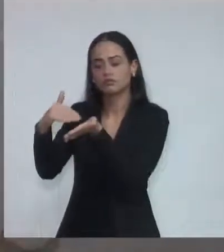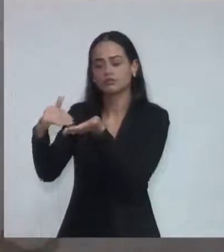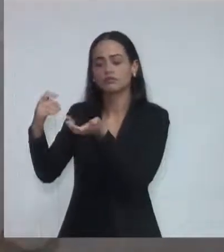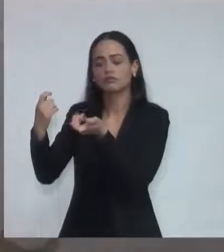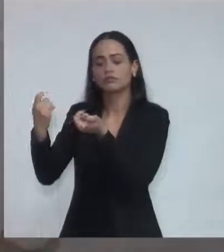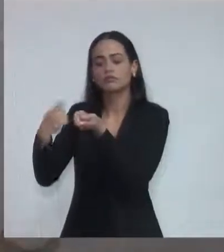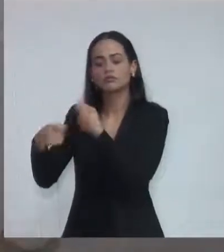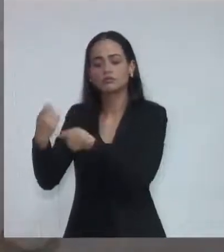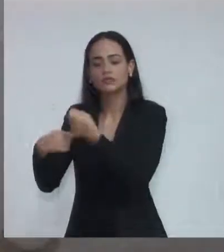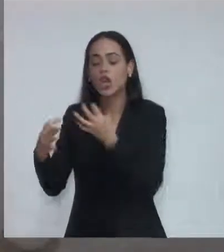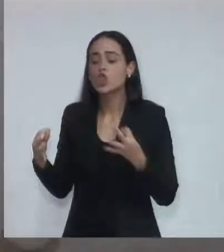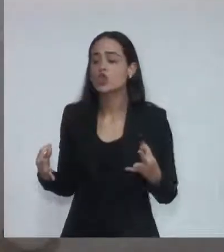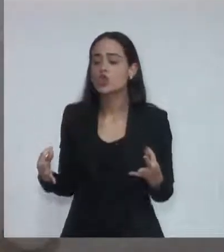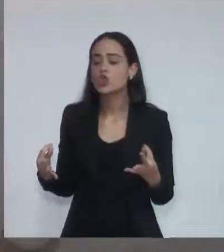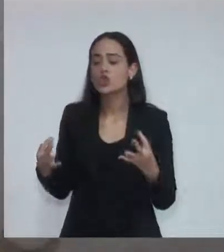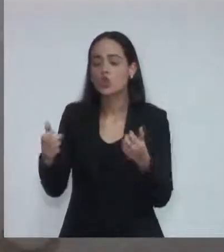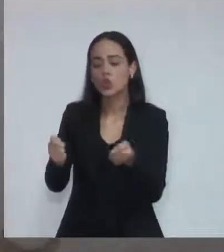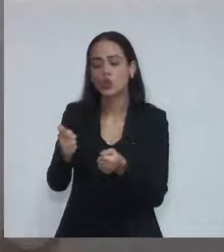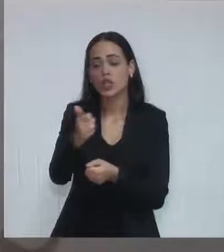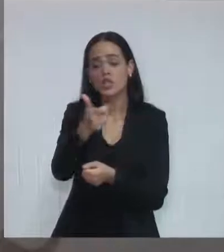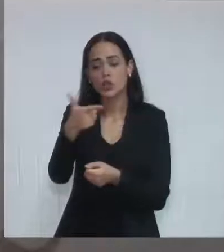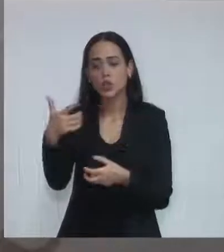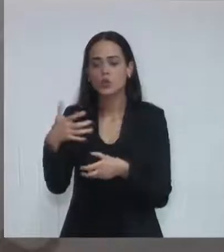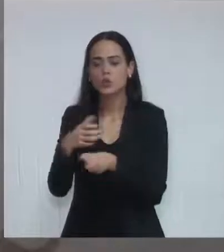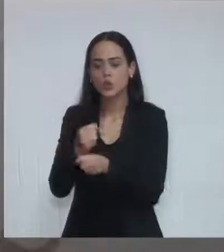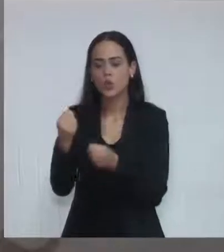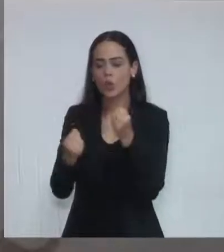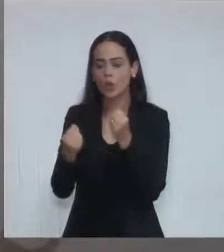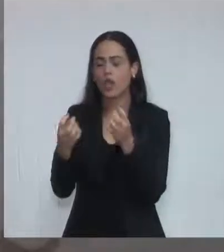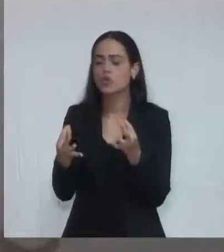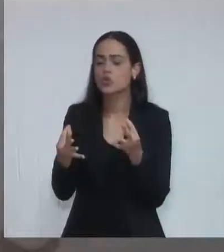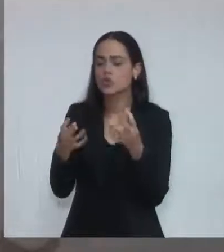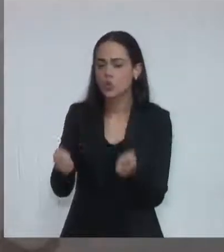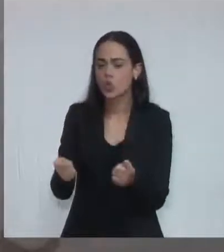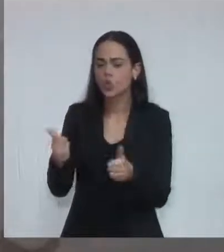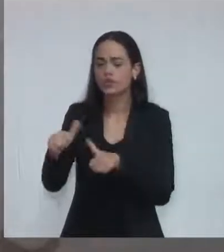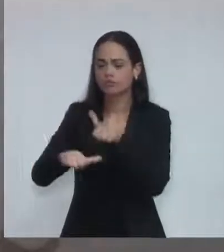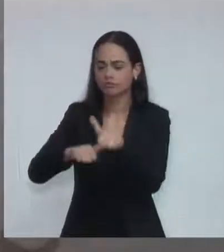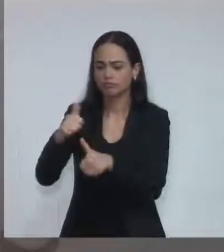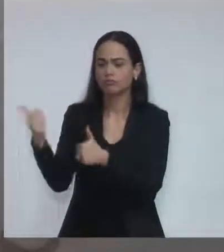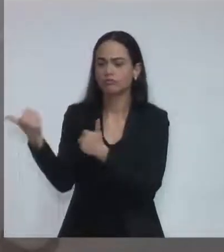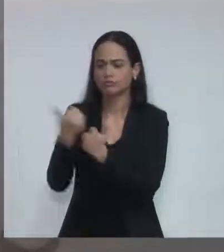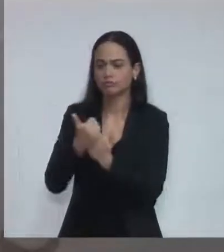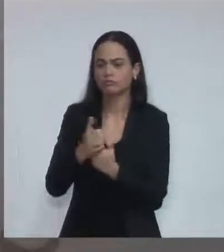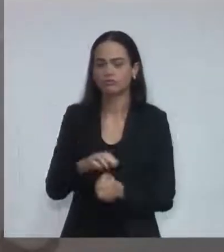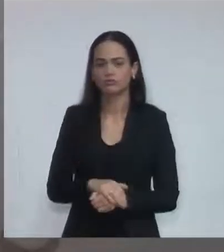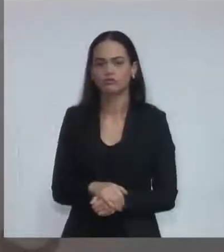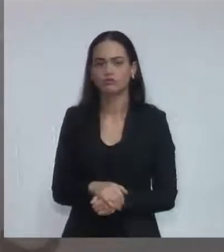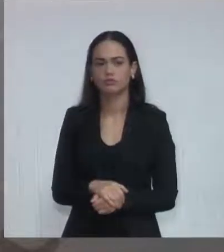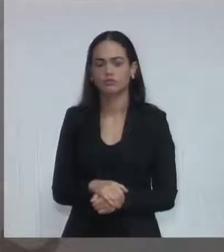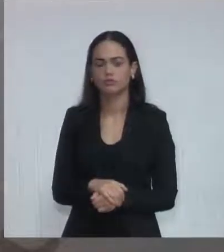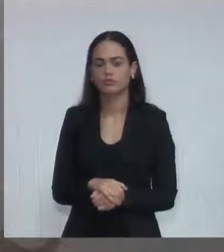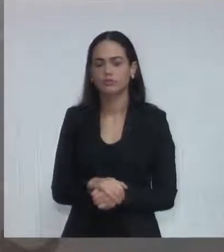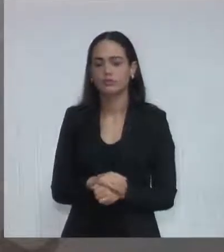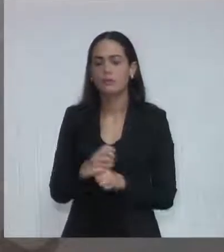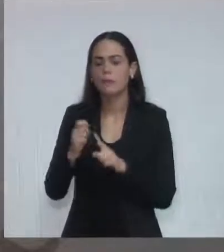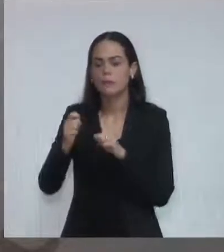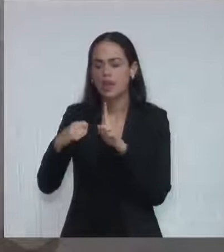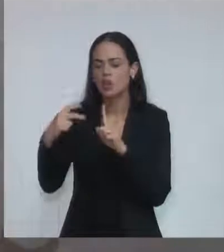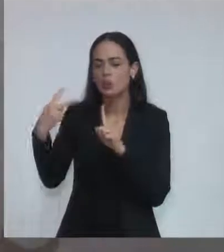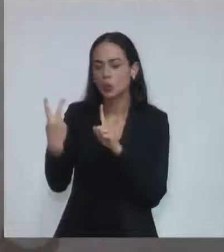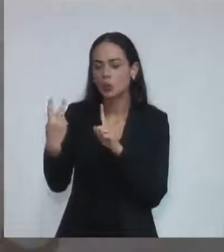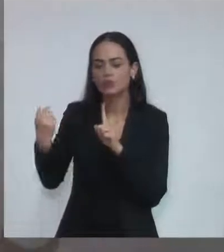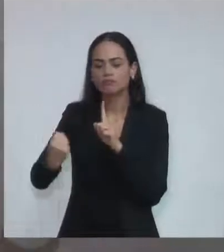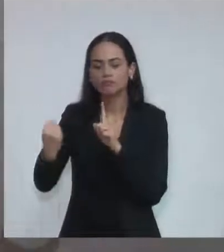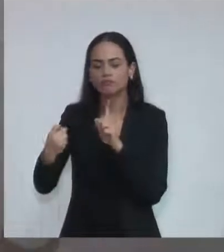as viaturas, as 12 viaturas, e não só 2 por mês, como foi colocado. Porque eu acho que o